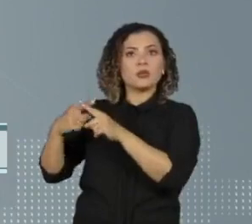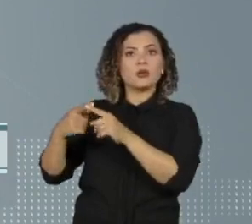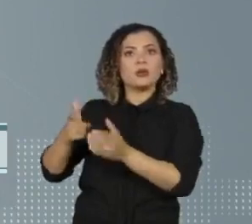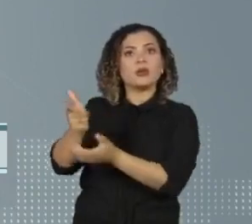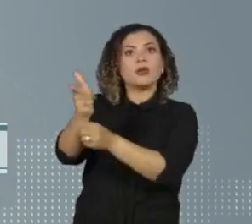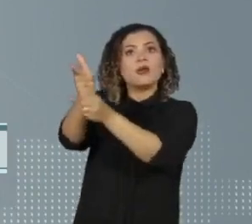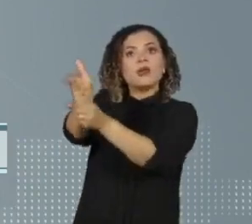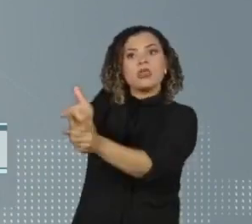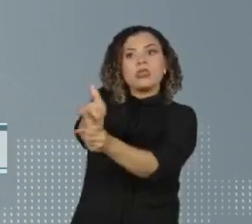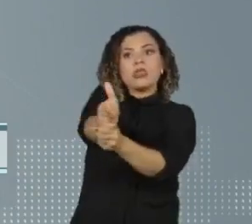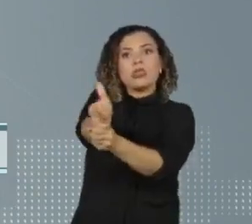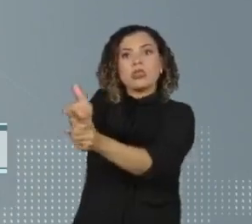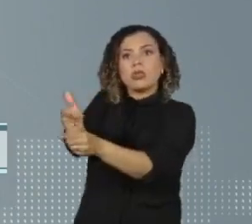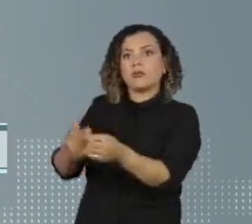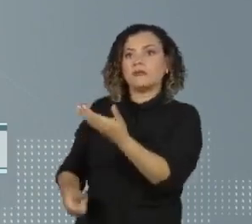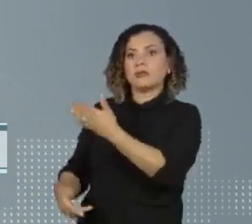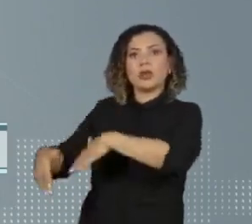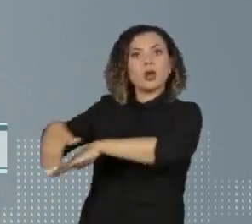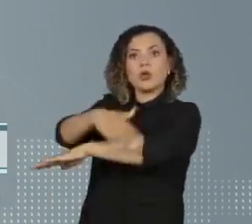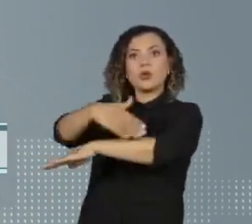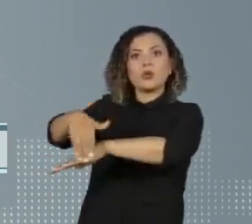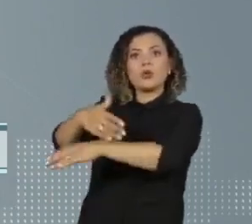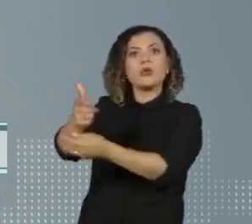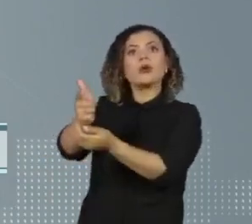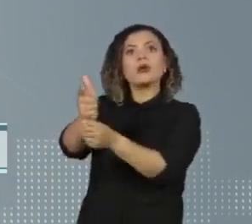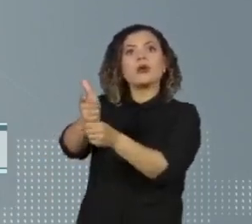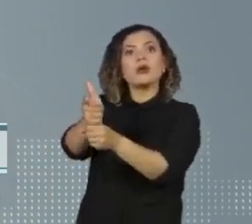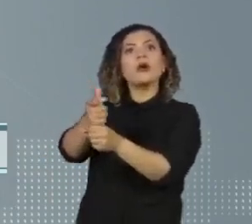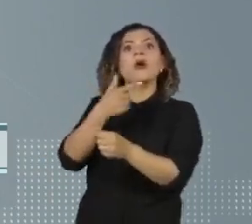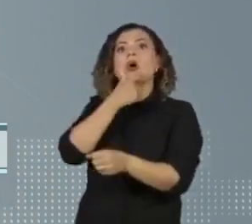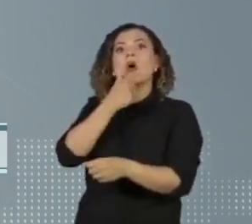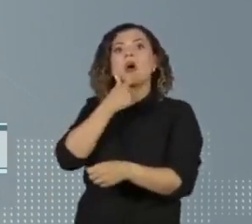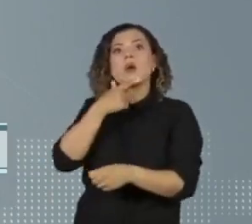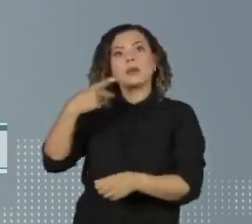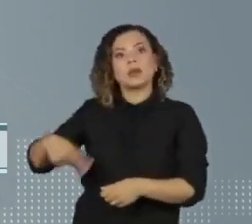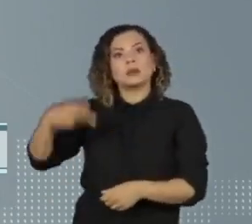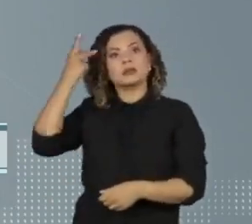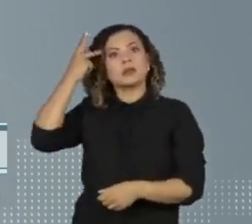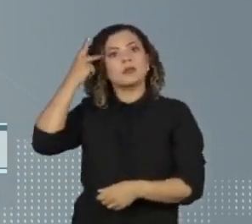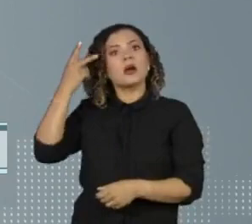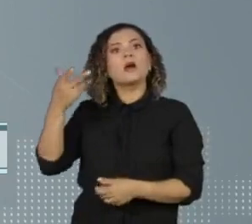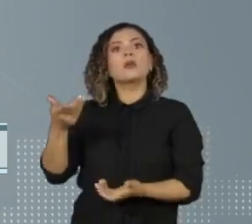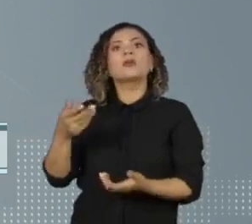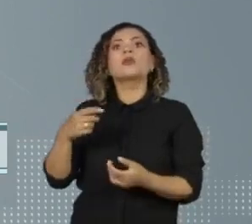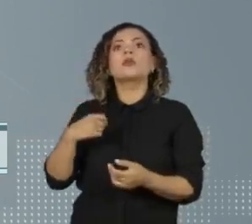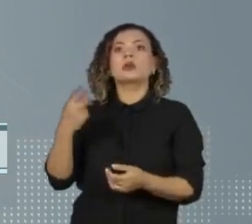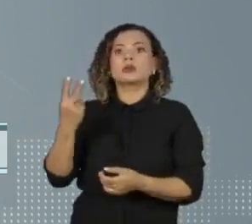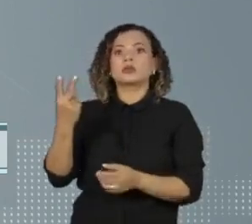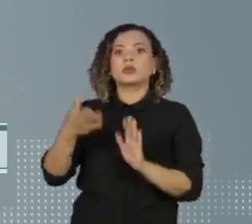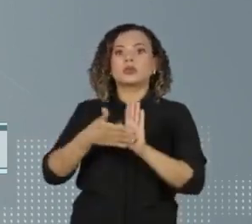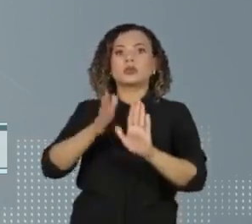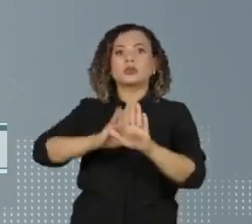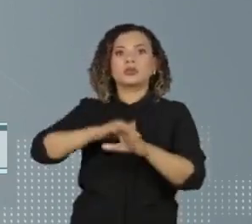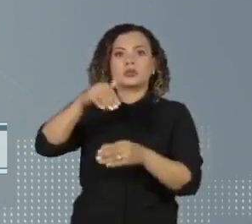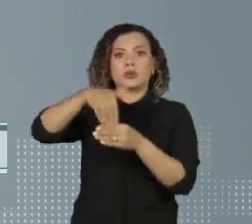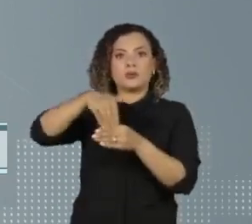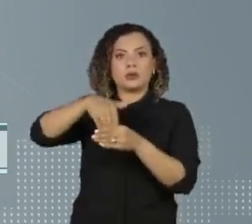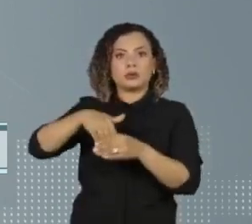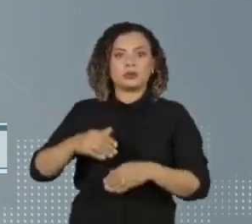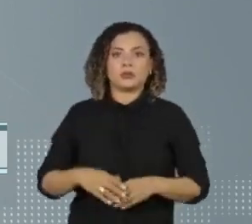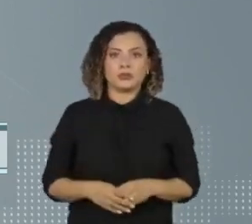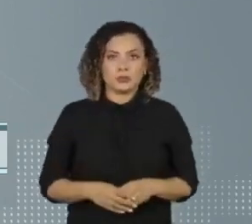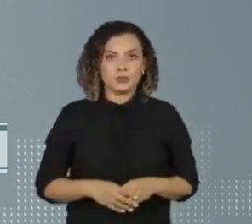de ter sacado uma arma no meio da rua e perseguido um homem em São Paulo na véspera do segundo turno das eleições